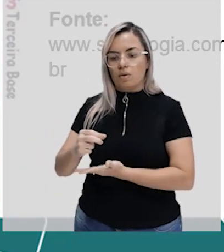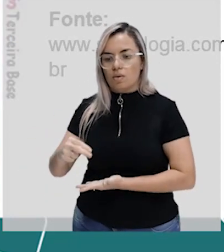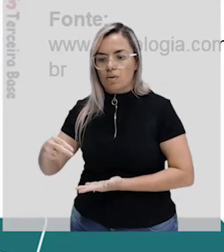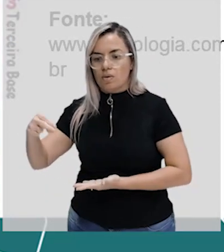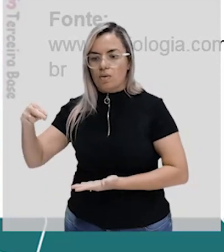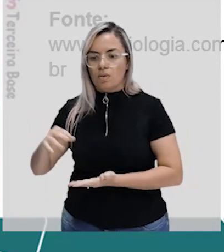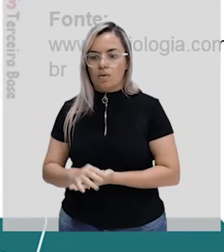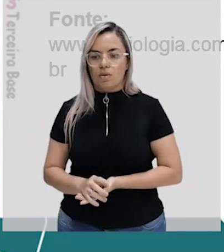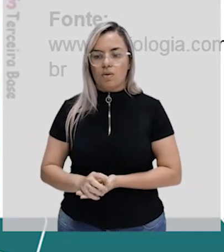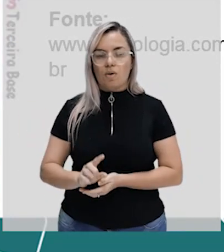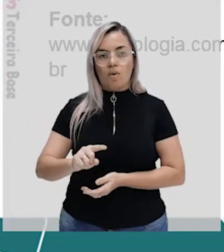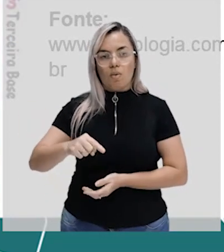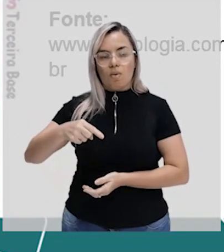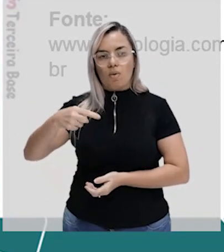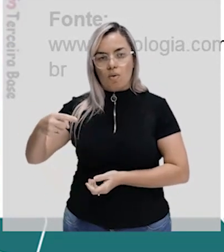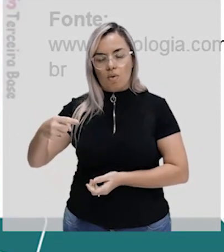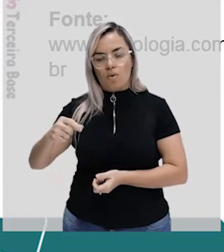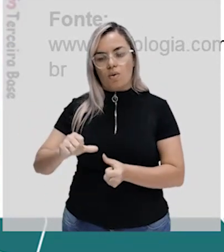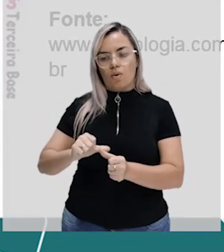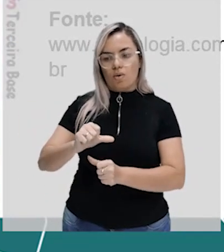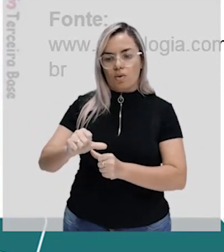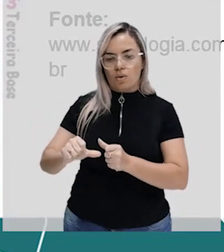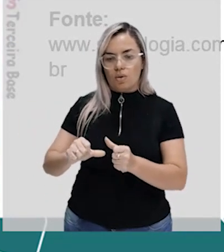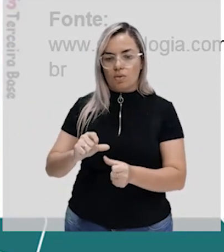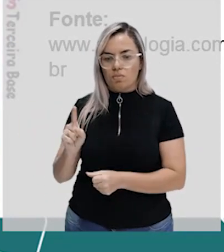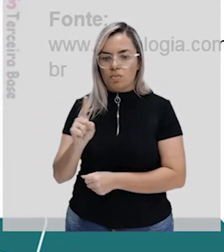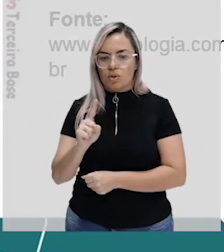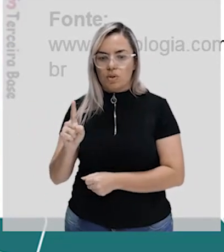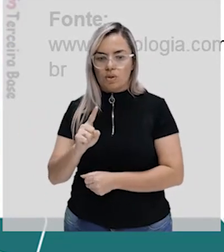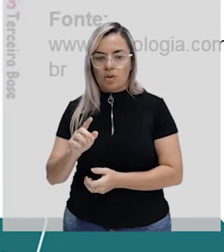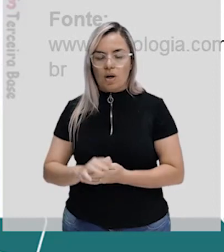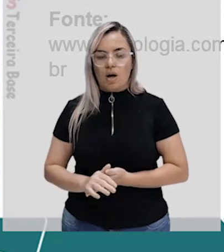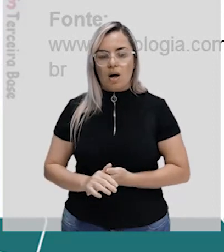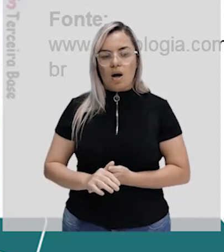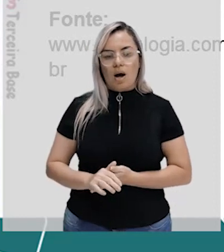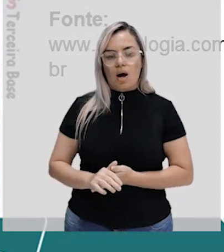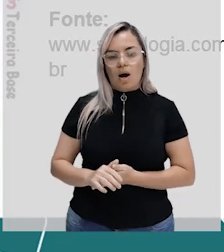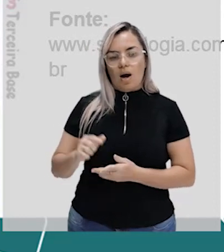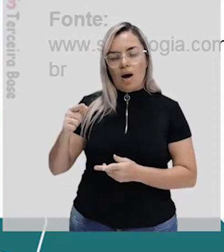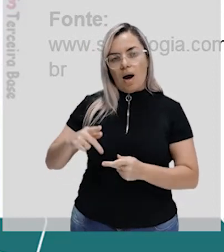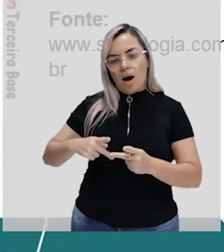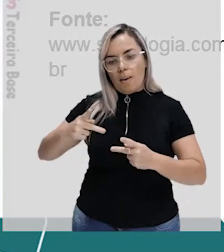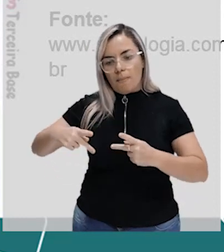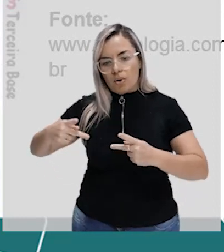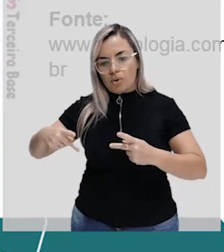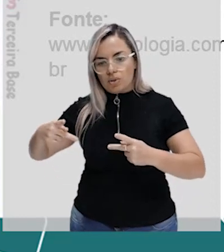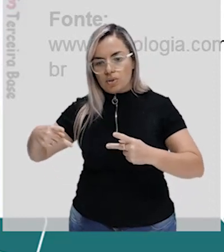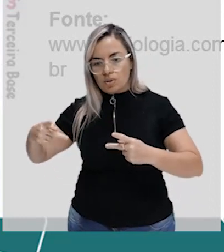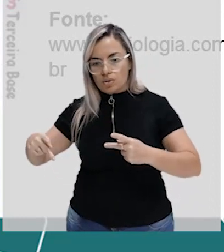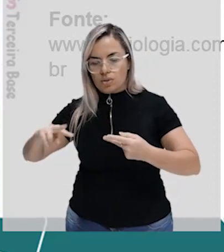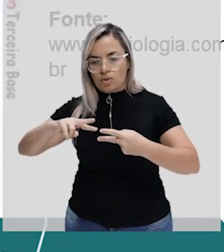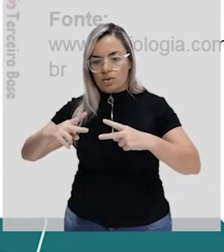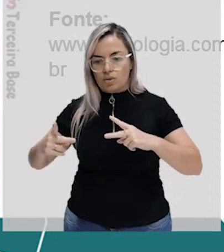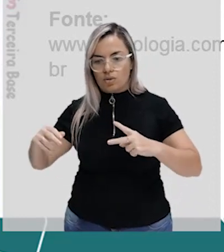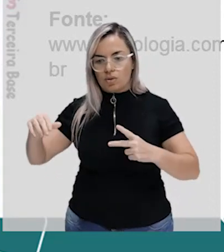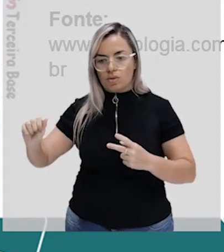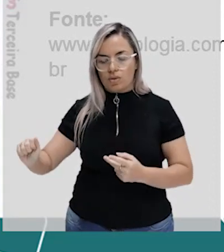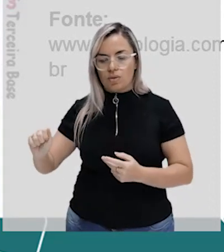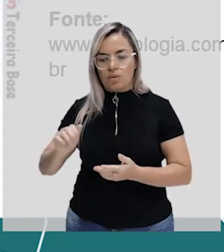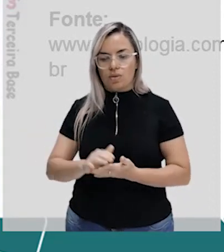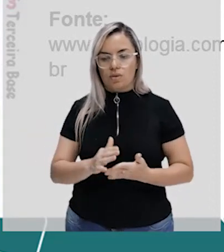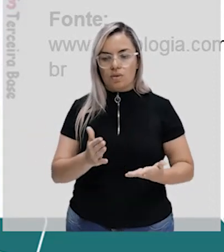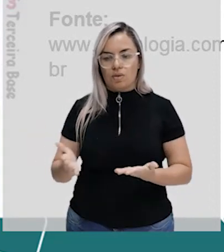ela pode alterar a proteína que vai ser resultante, tá? Por quê? Porque o código genético, que é essa tabelinha aqui,